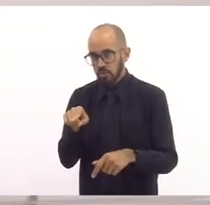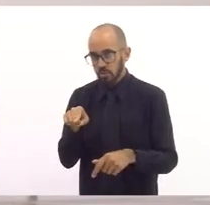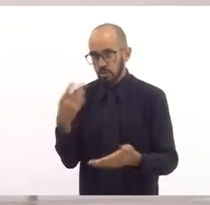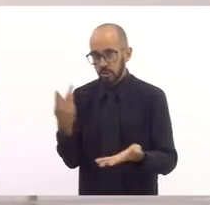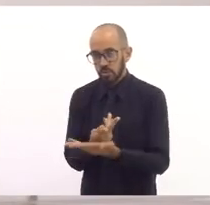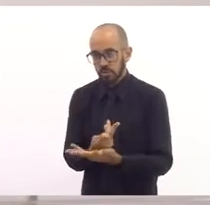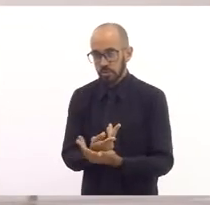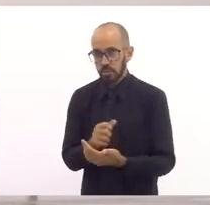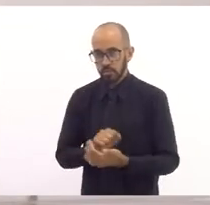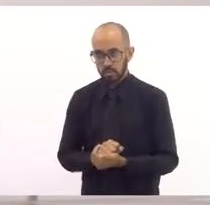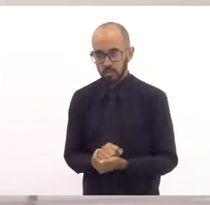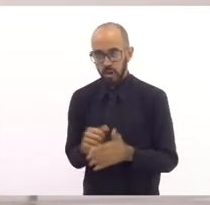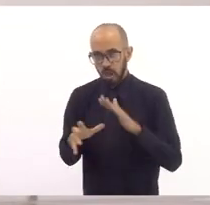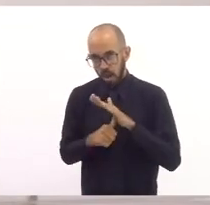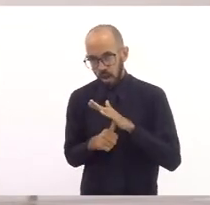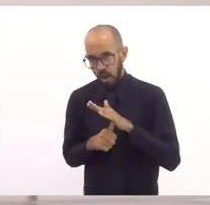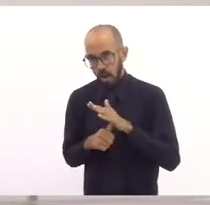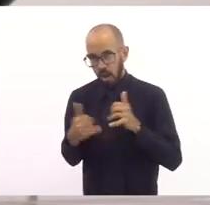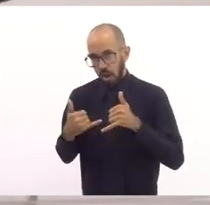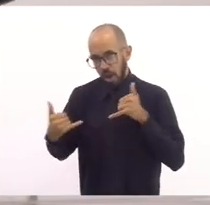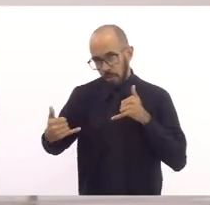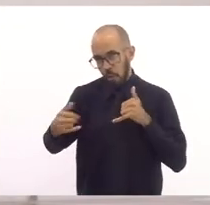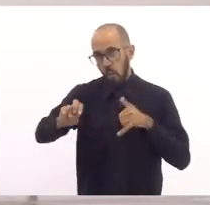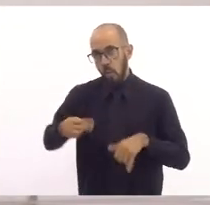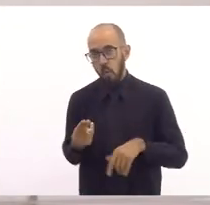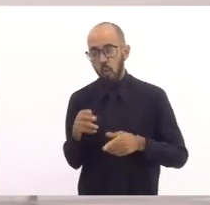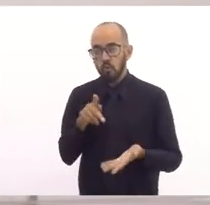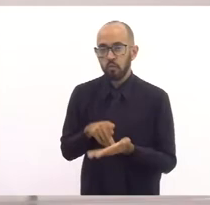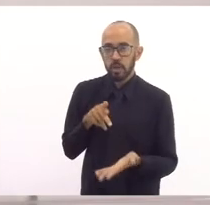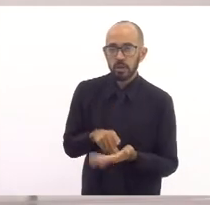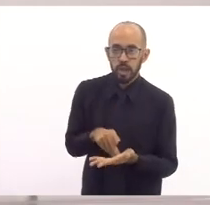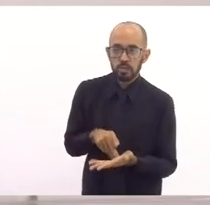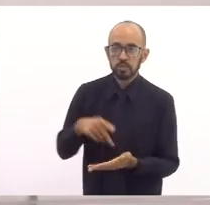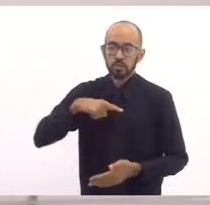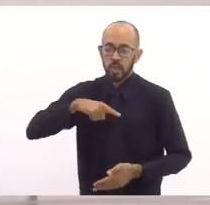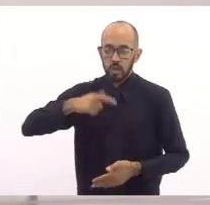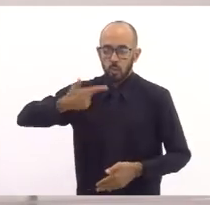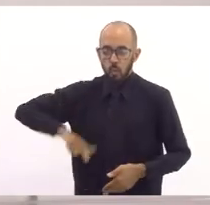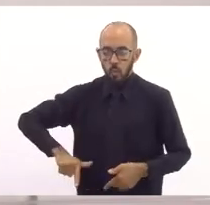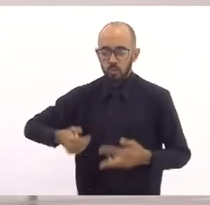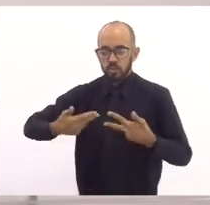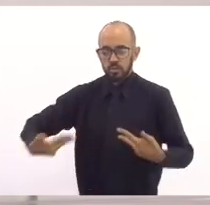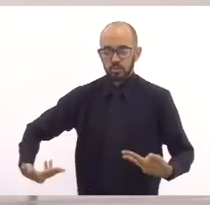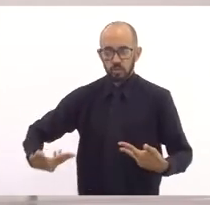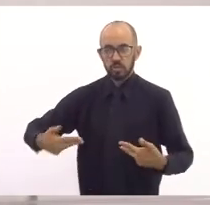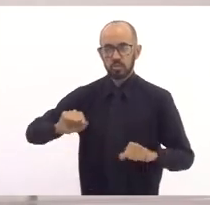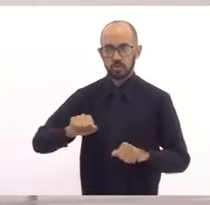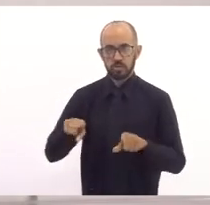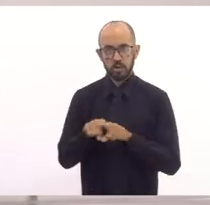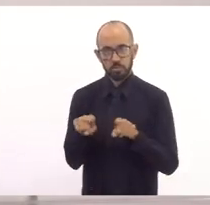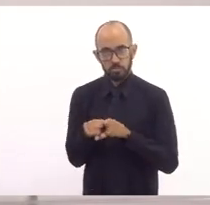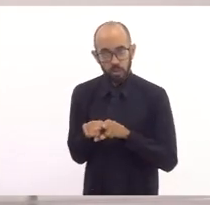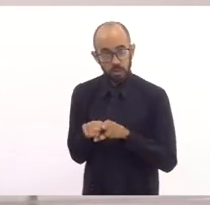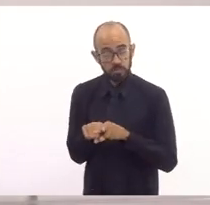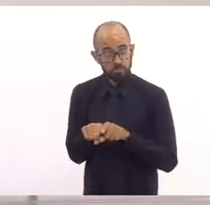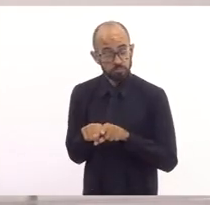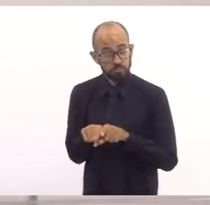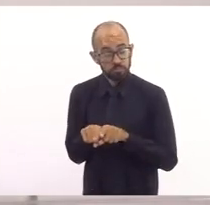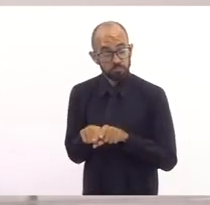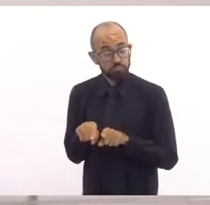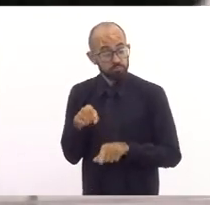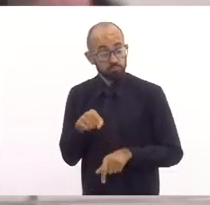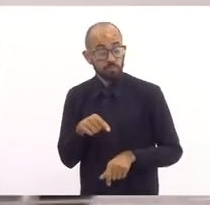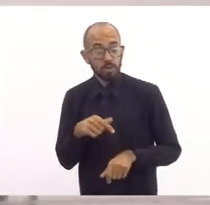pelo furto de cabo, ou, de fato, tem outras coisas atrás disso, que evidentemente tem.